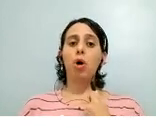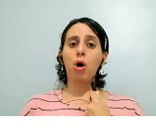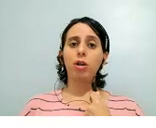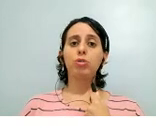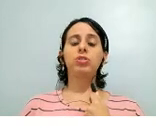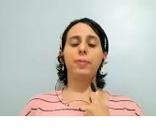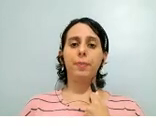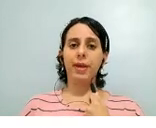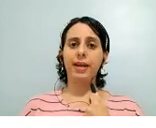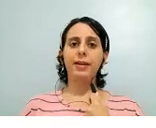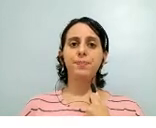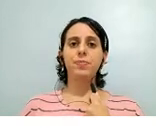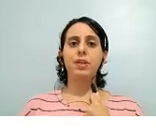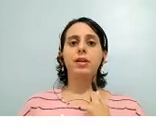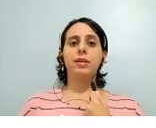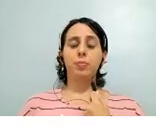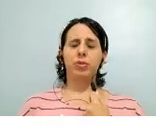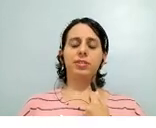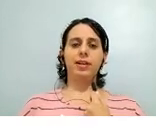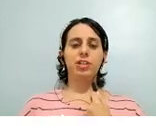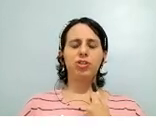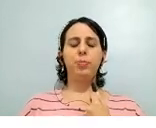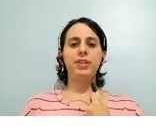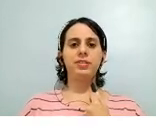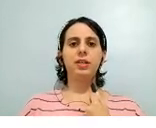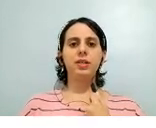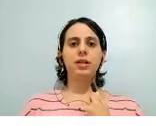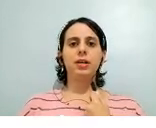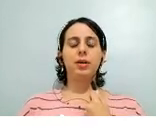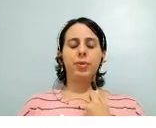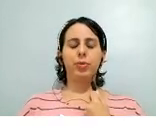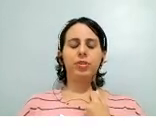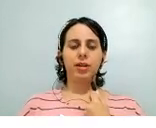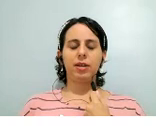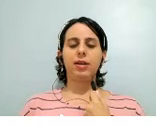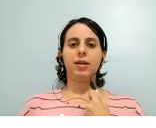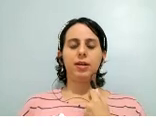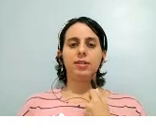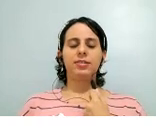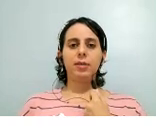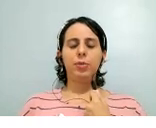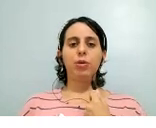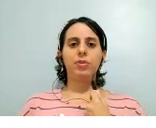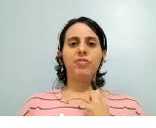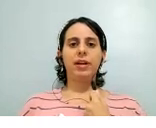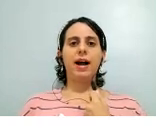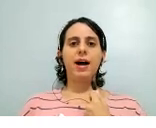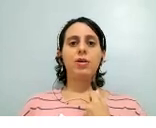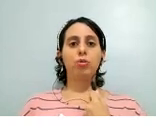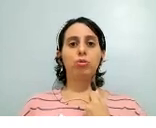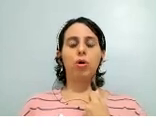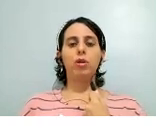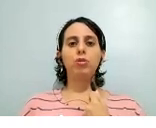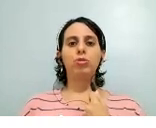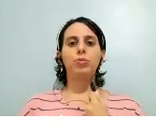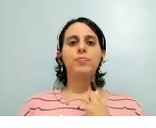Os olhos também, né? Por isso até que a gente pisca para poder sempre lubrificar